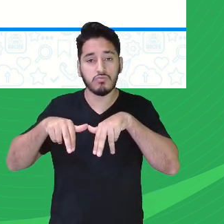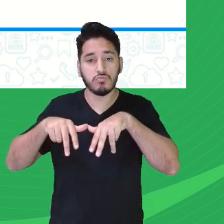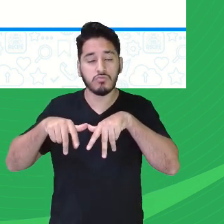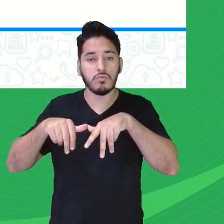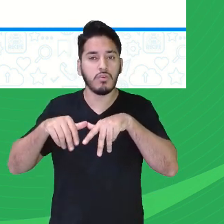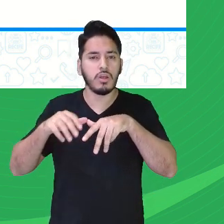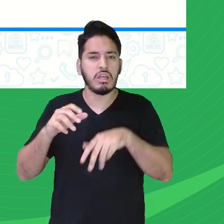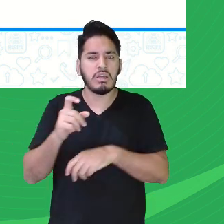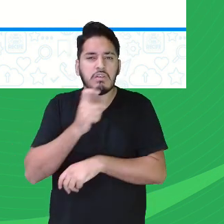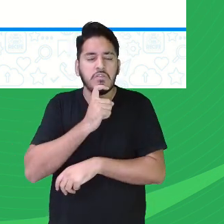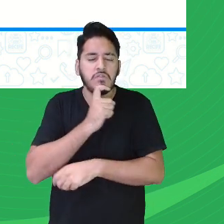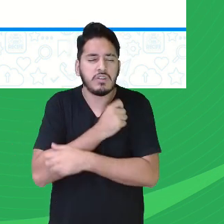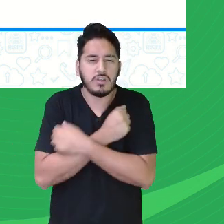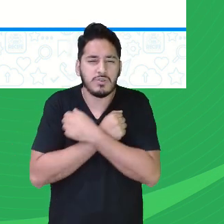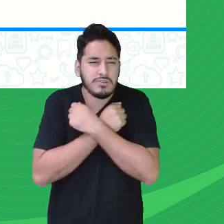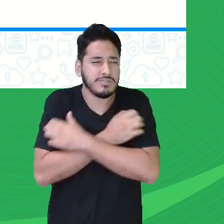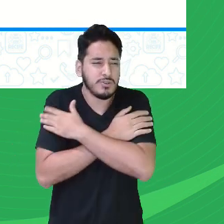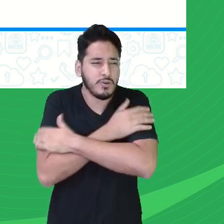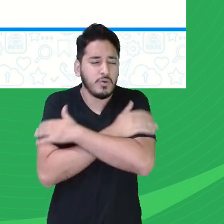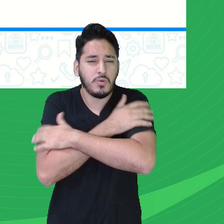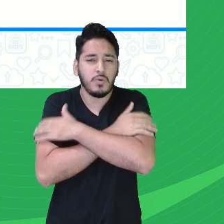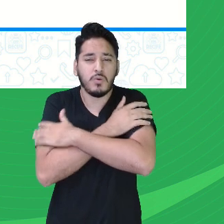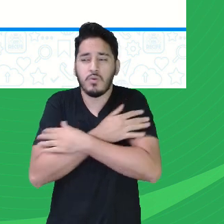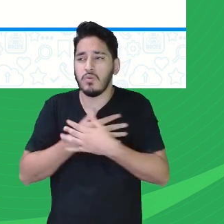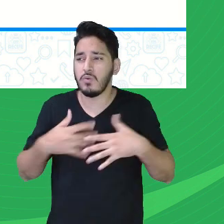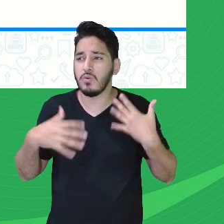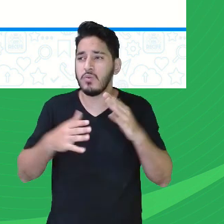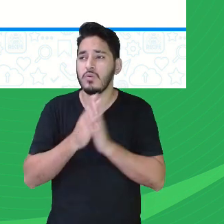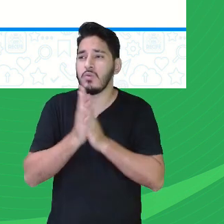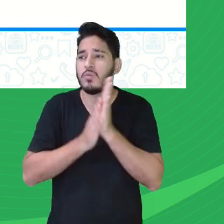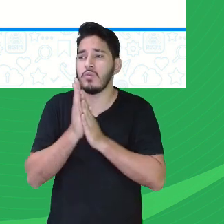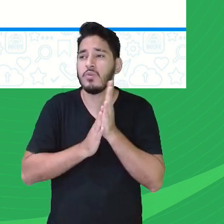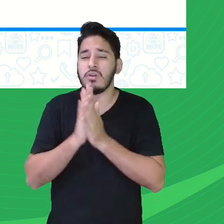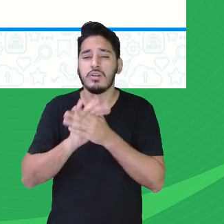Estava frio lá fora. Uma fina garoa